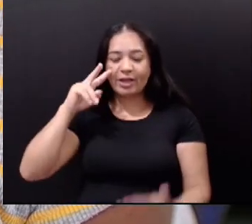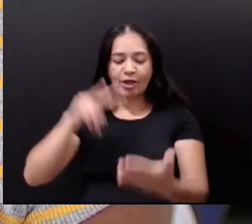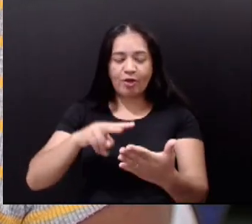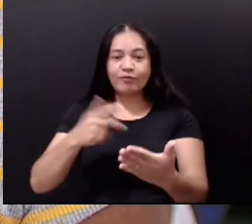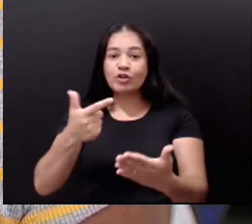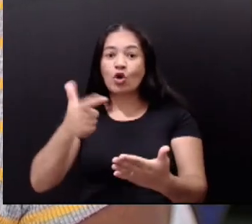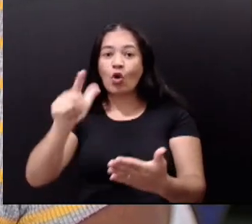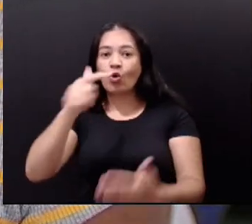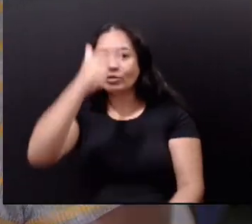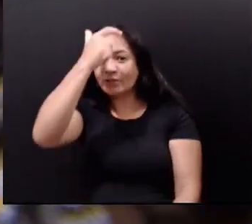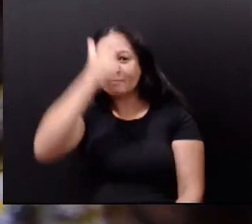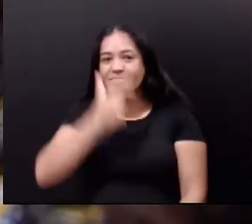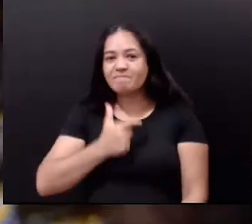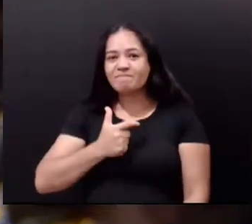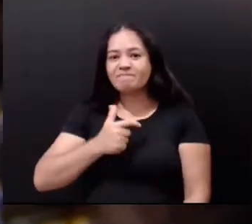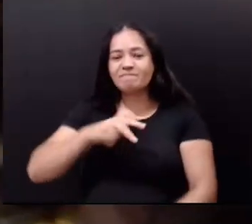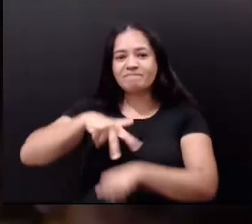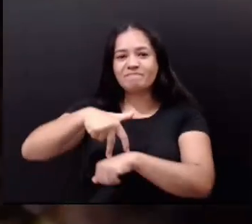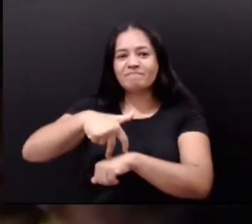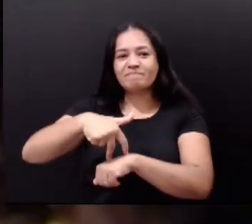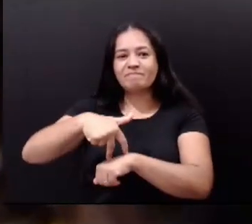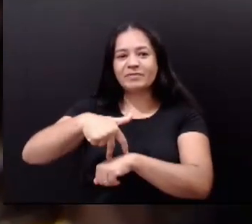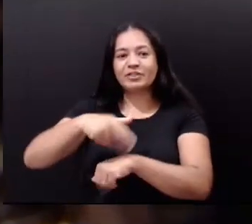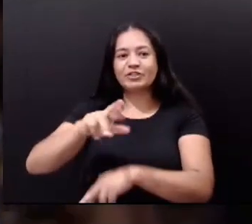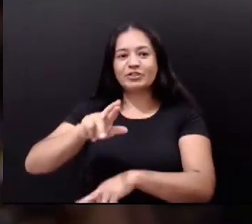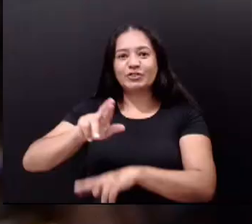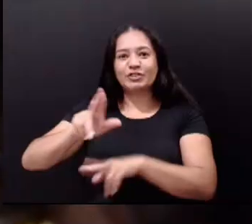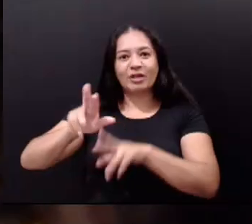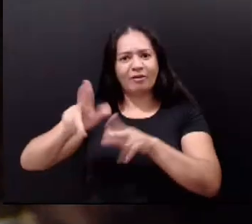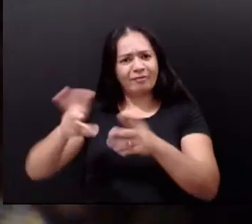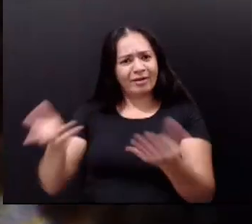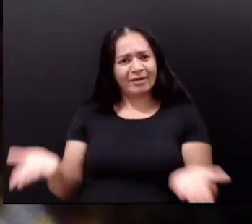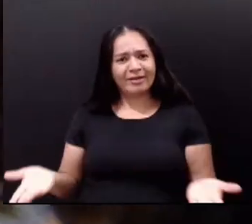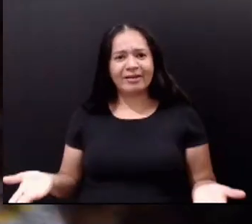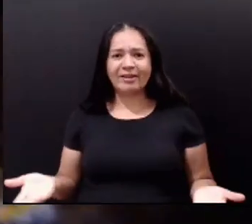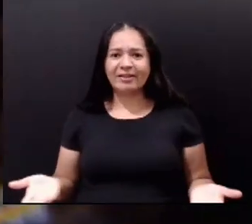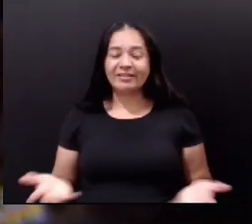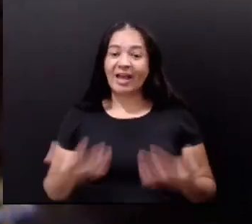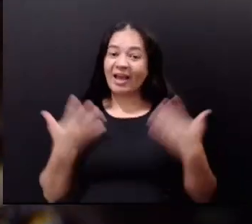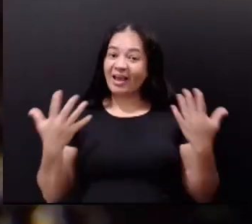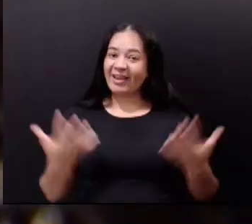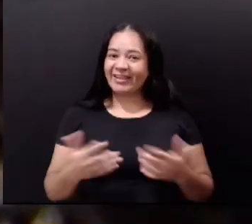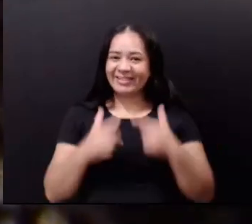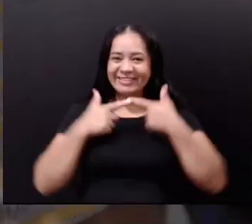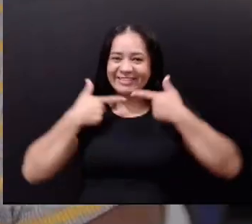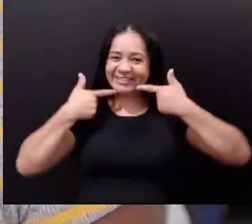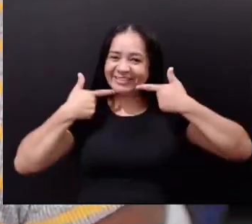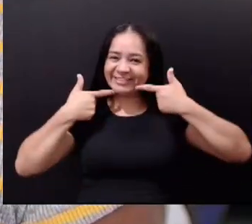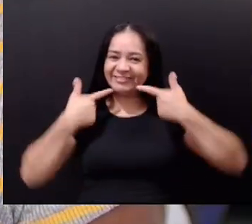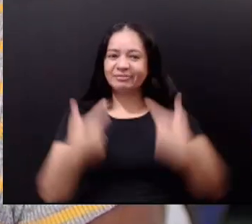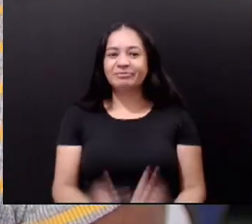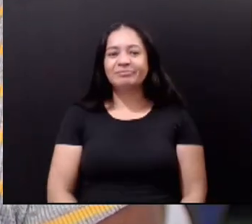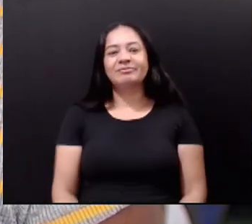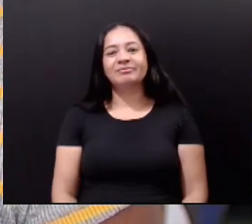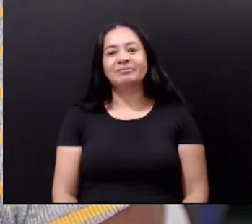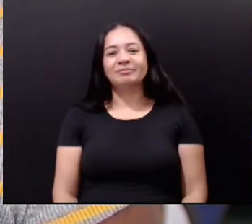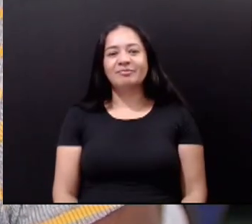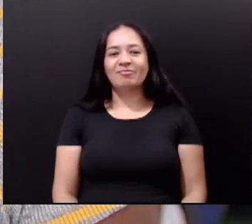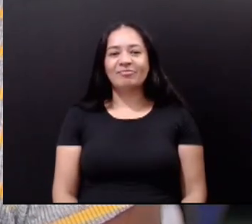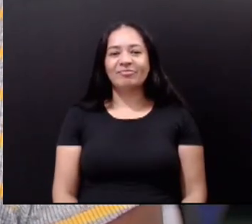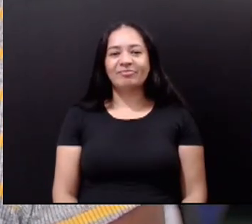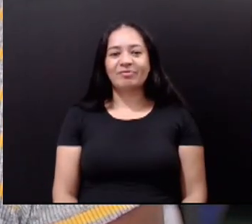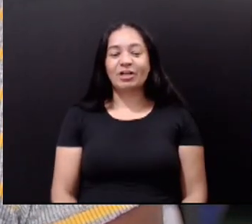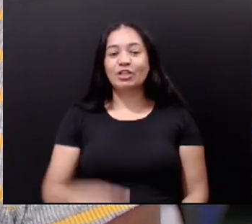né? Assim, uma personagem alegre, sorrindo, né? Onde a gente,